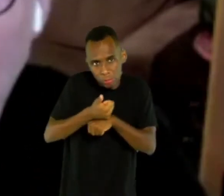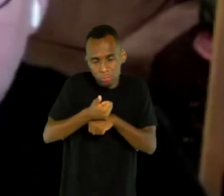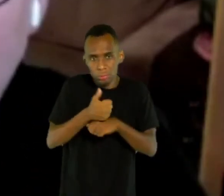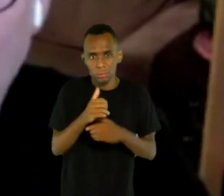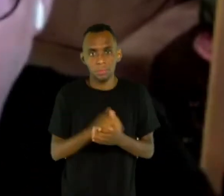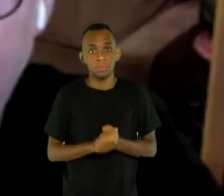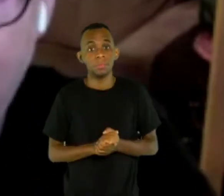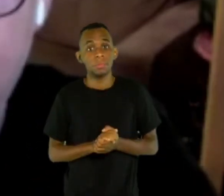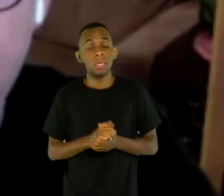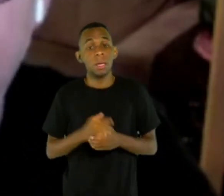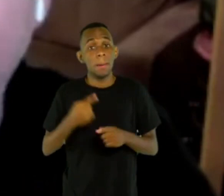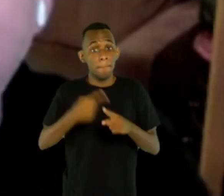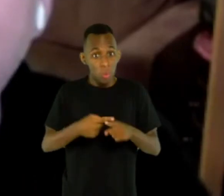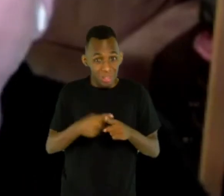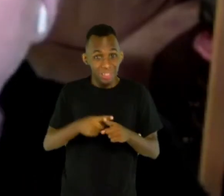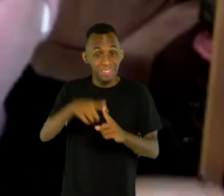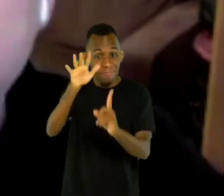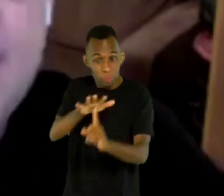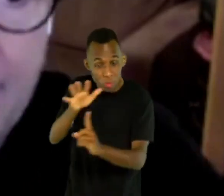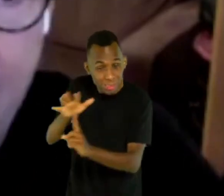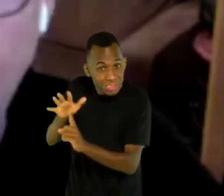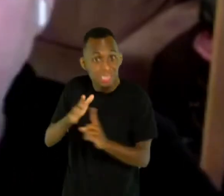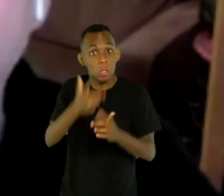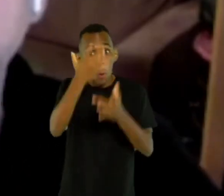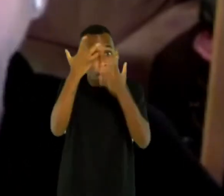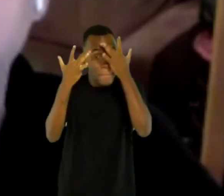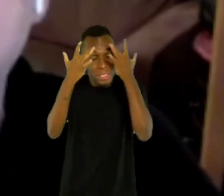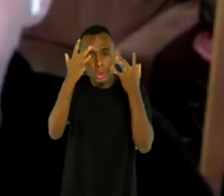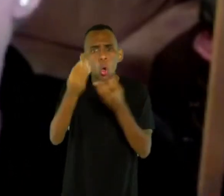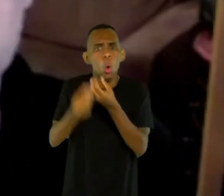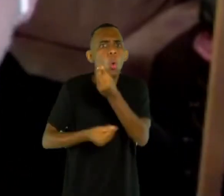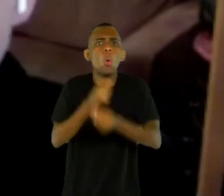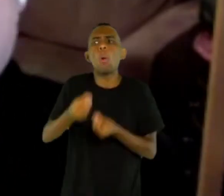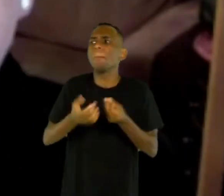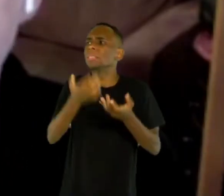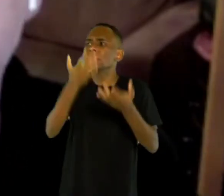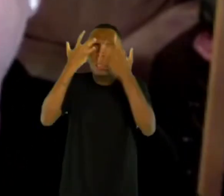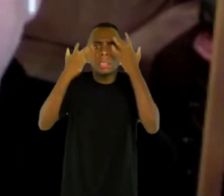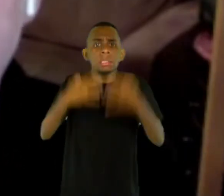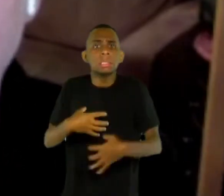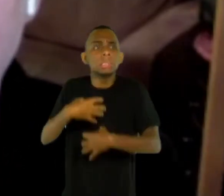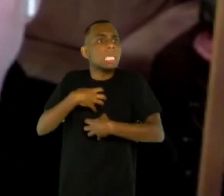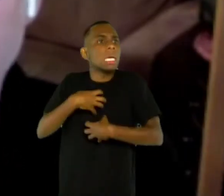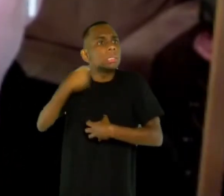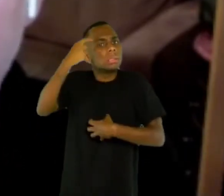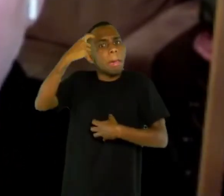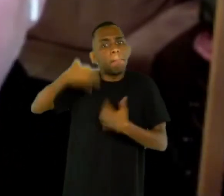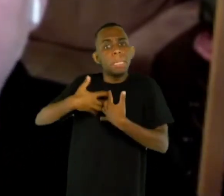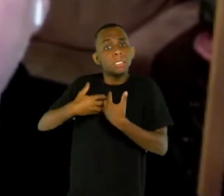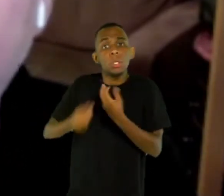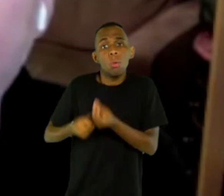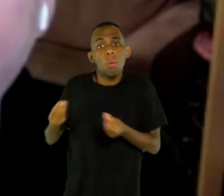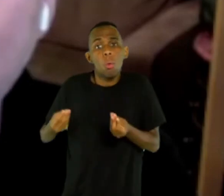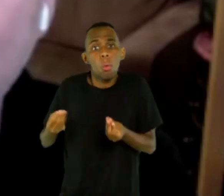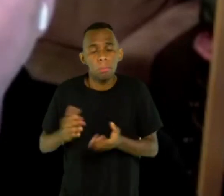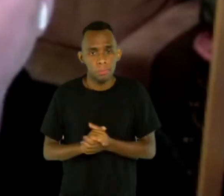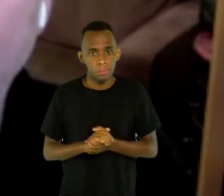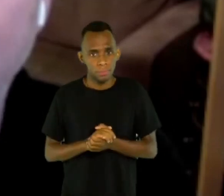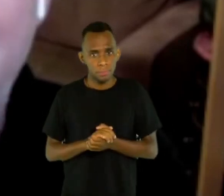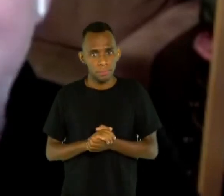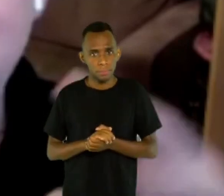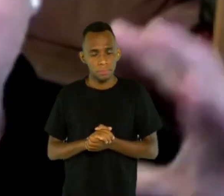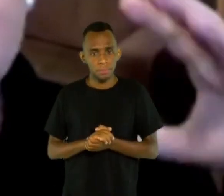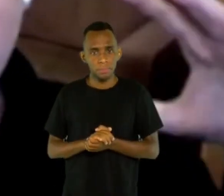diretamente pessoas concretas. Como é que elas sentem? Como é que elas pensam? Isso eu só consigo fazer na ficção. E aí